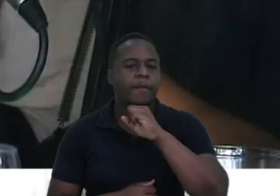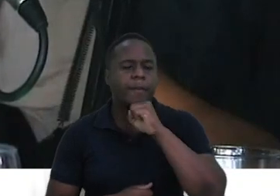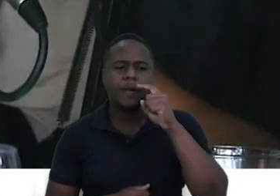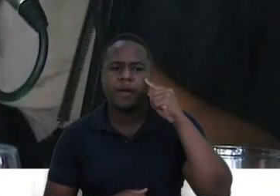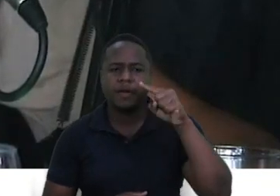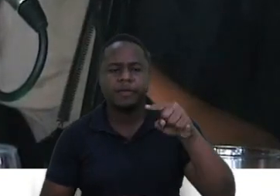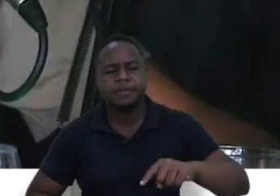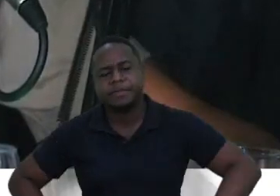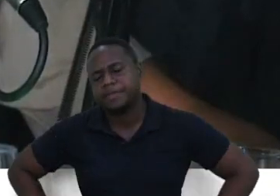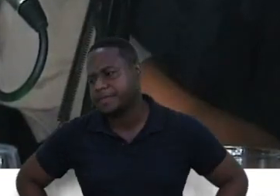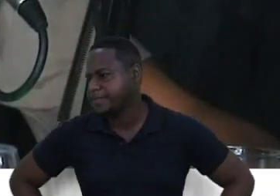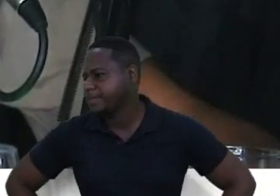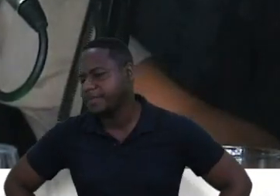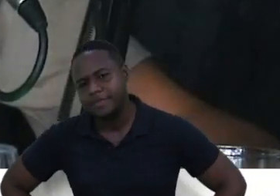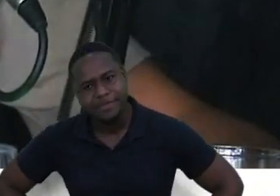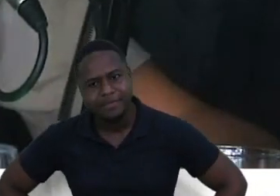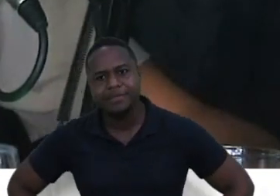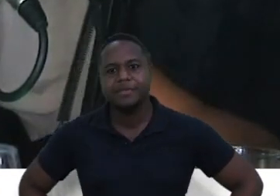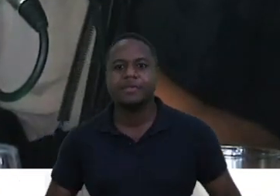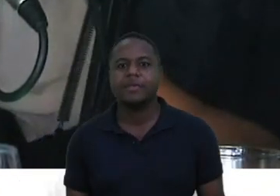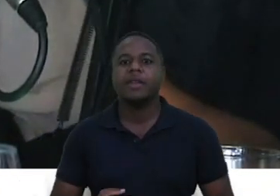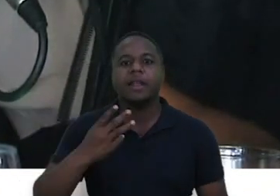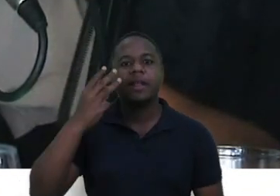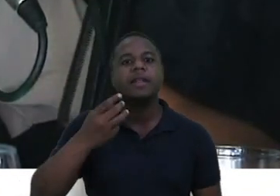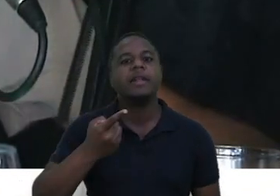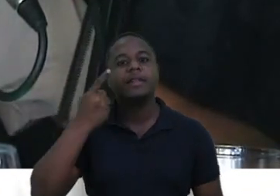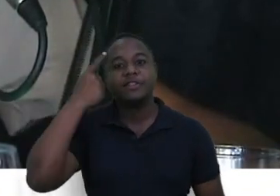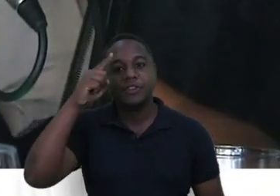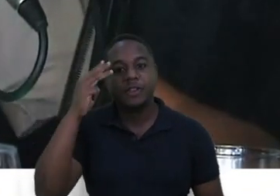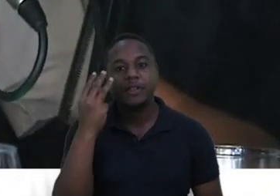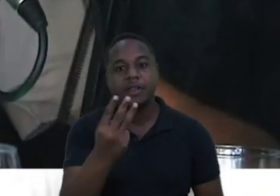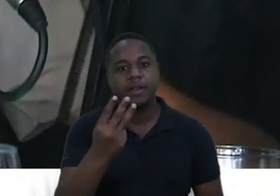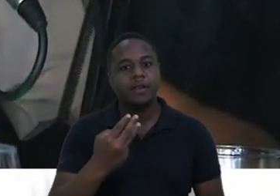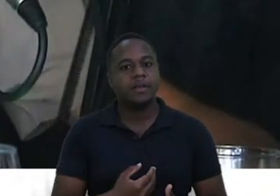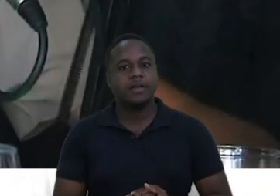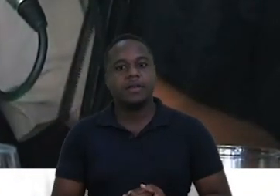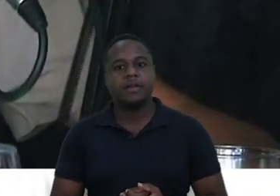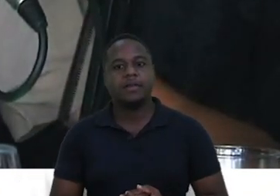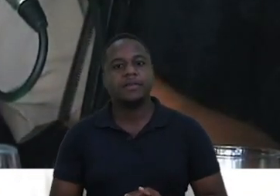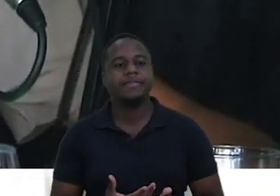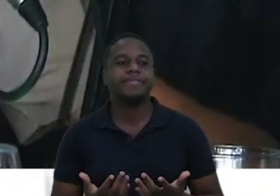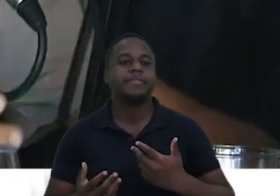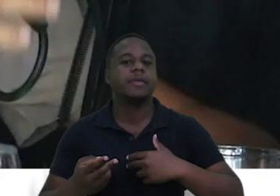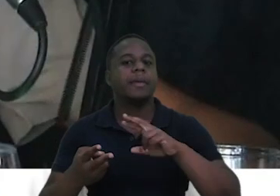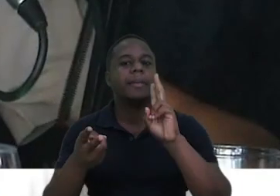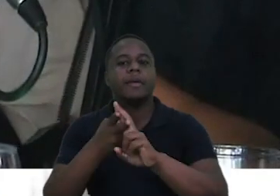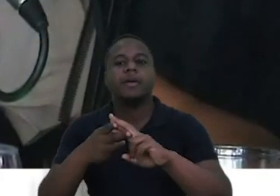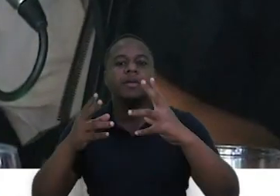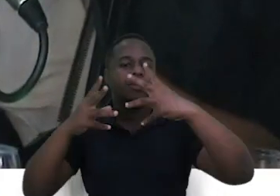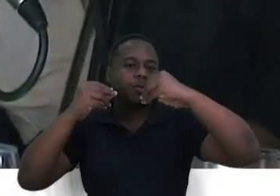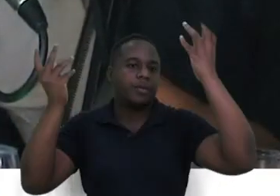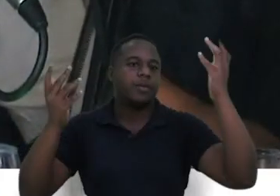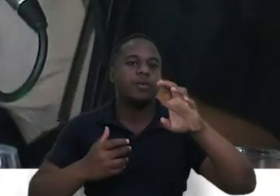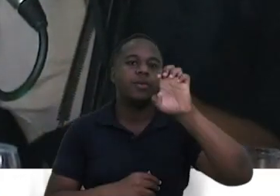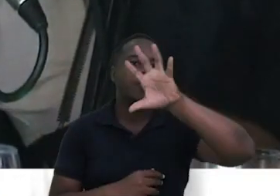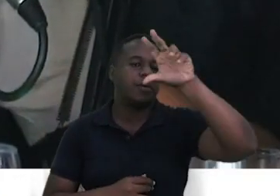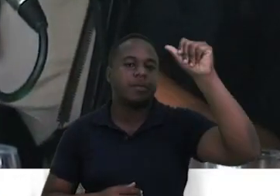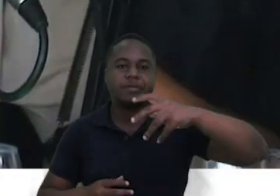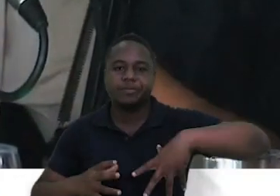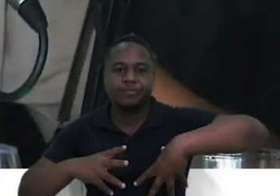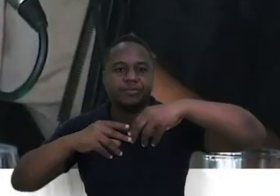minha mãe tinha olhado pra minha cara assim. Três dias sem manter contato, imagina, que o celular é cortado. Sem ter notícia. Sumiu, imagina. Chegou na Europa e